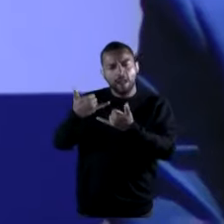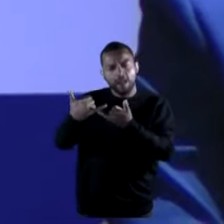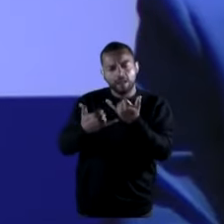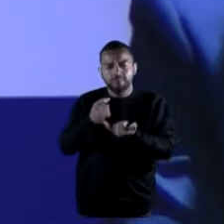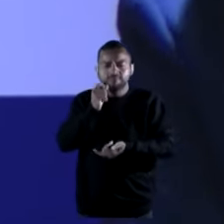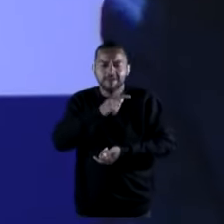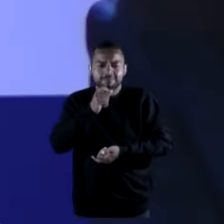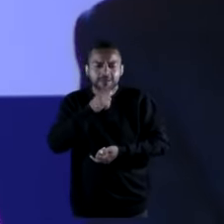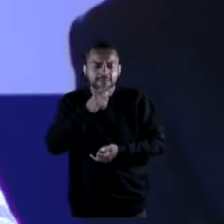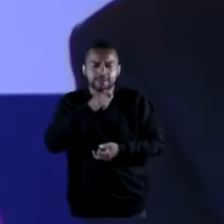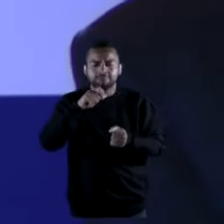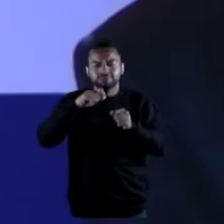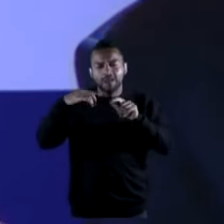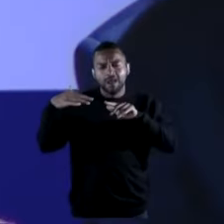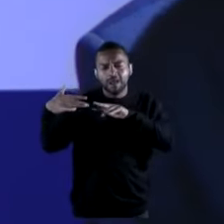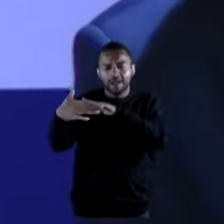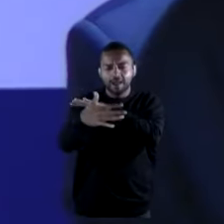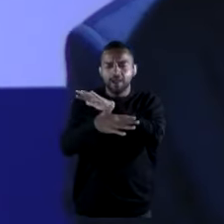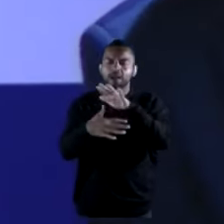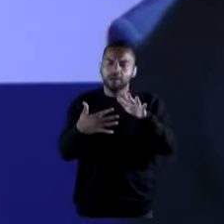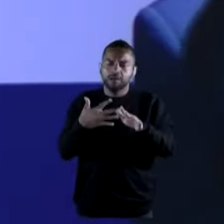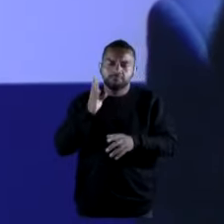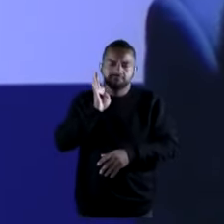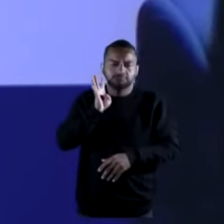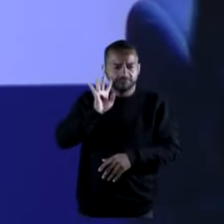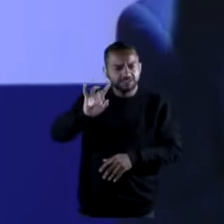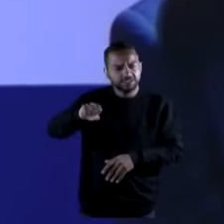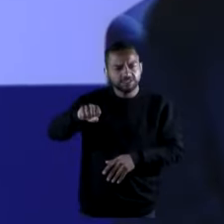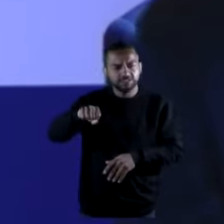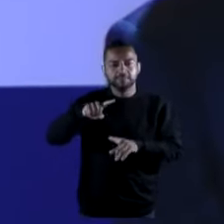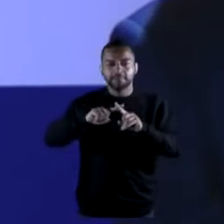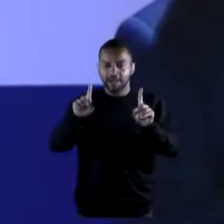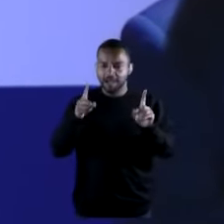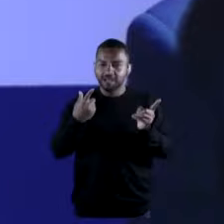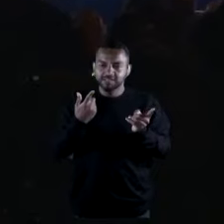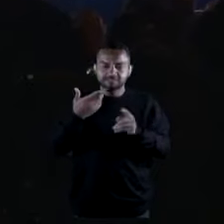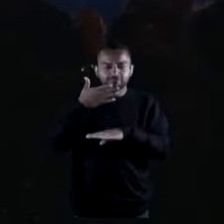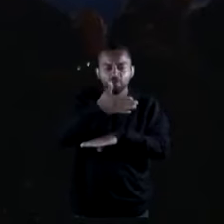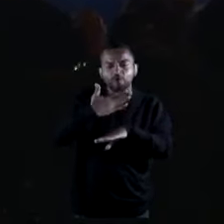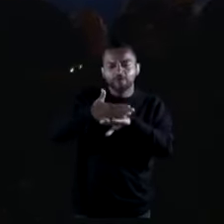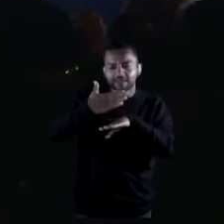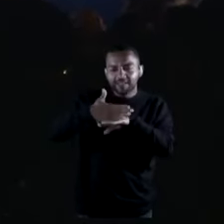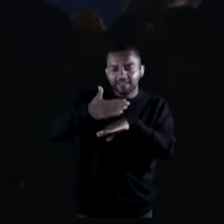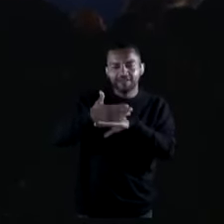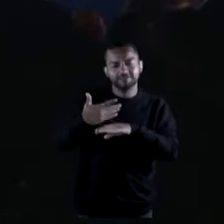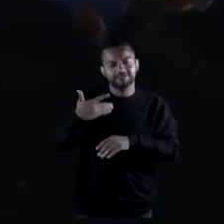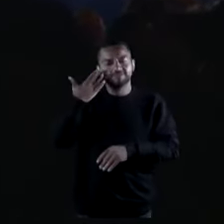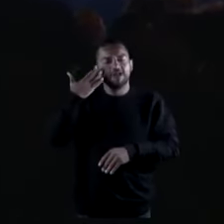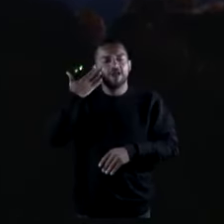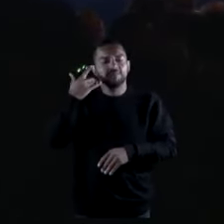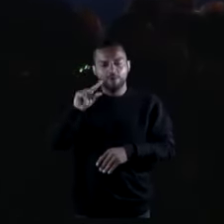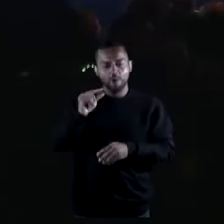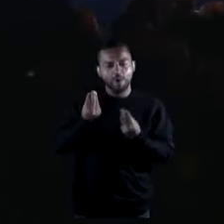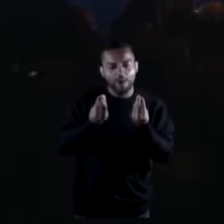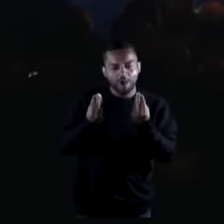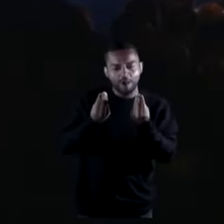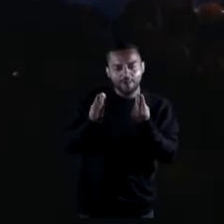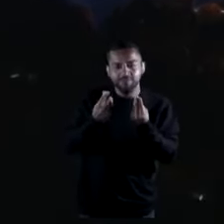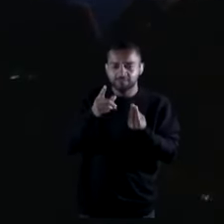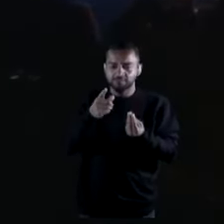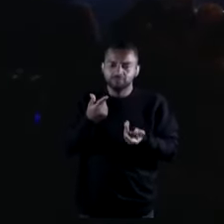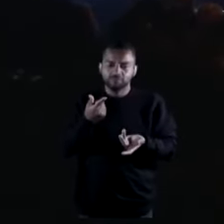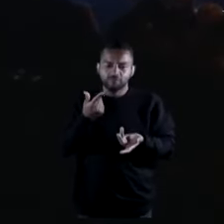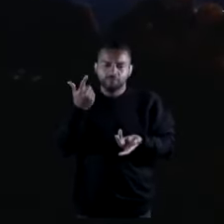Do ambiente, da concentração, né? Nos treinamentos também. Você ia para os jogos sabendo que você ia ganhar, mas não